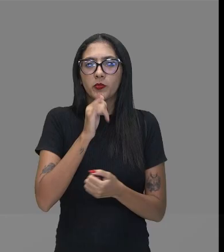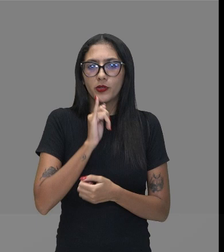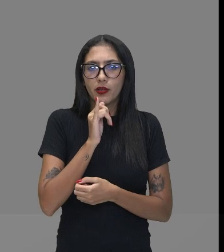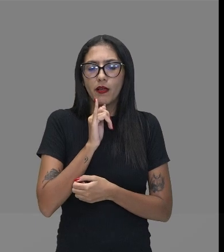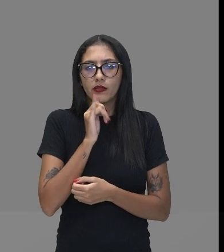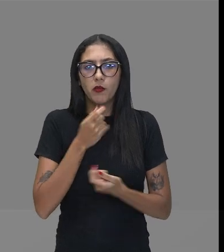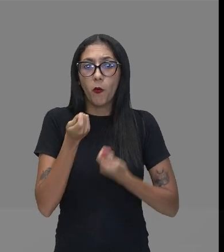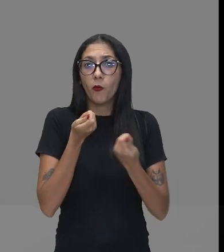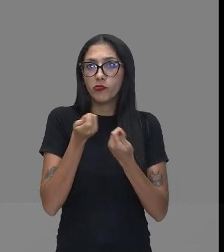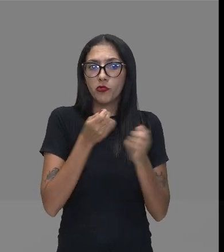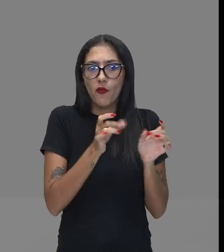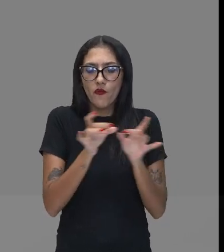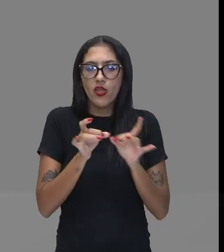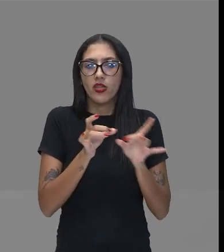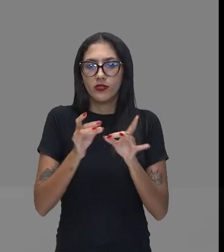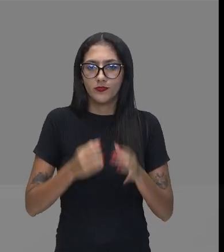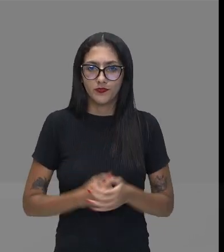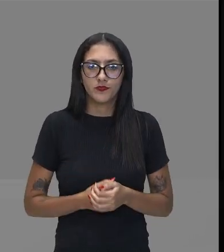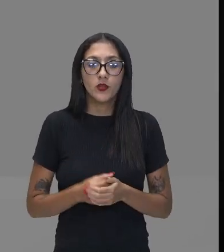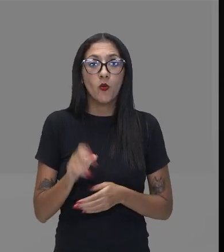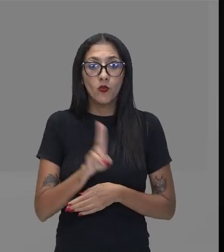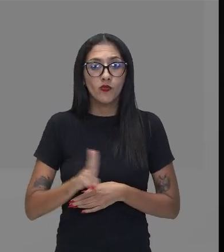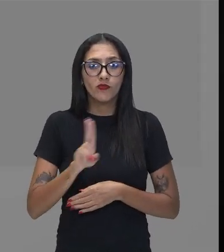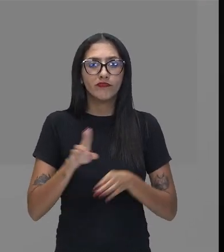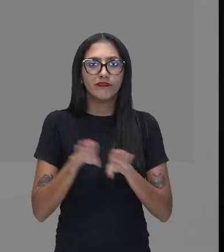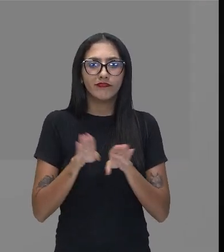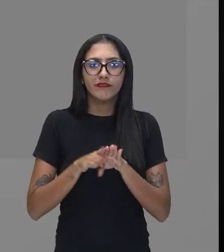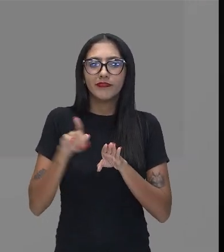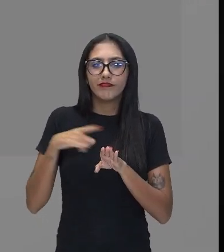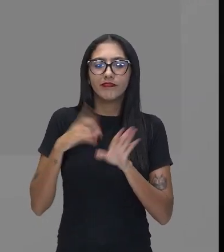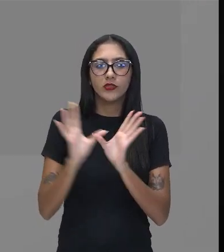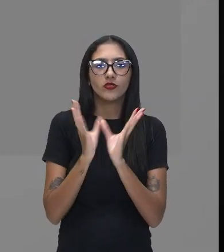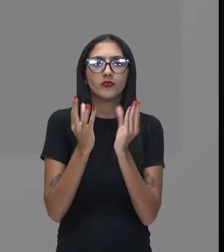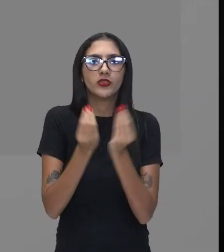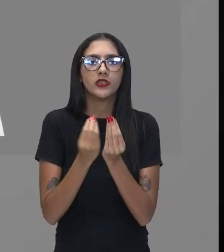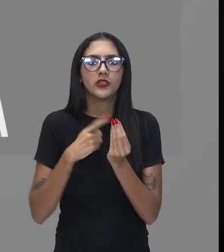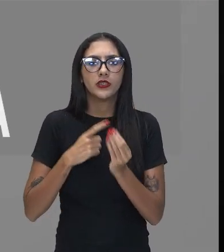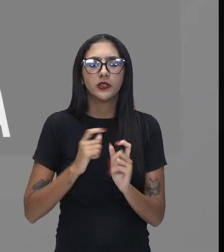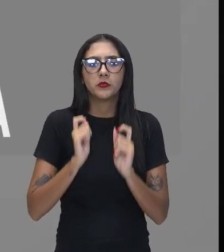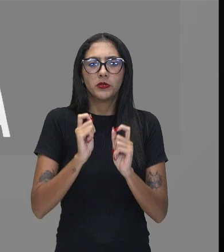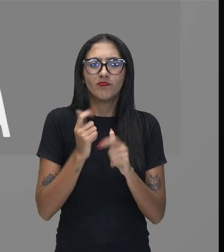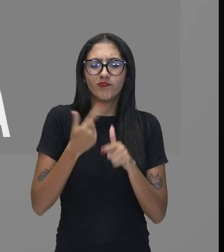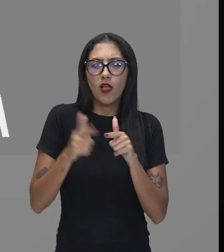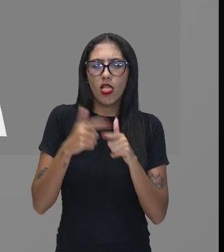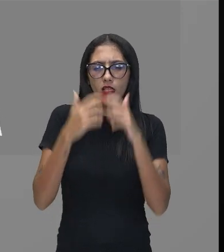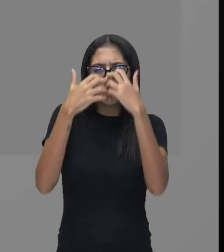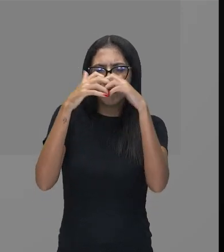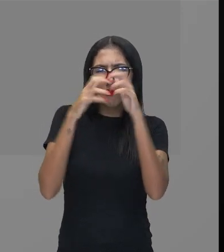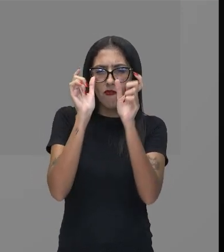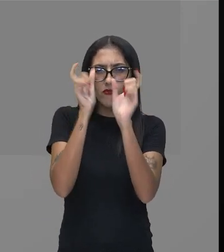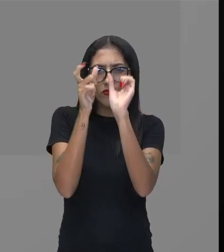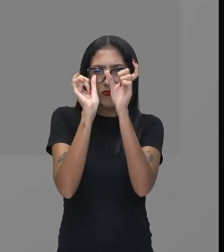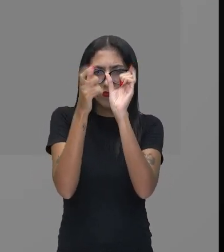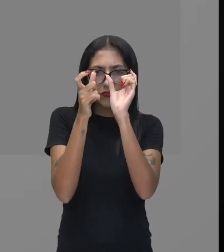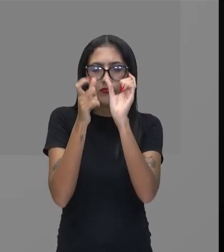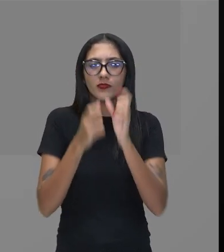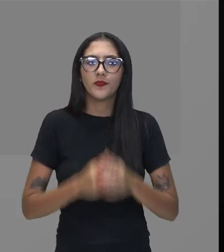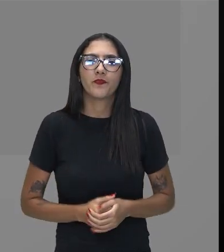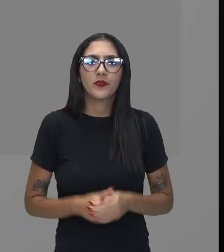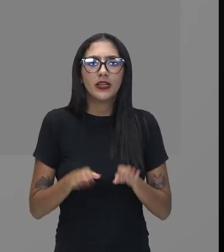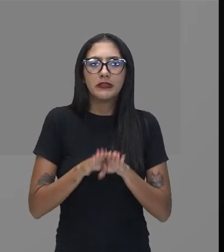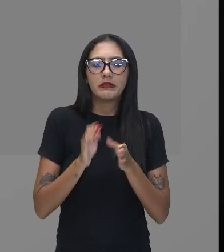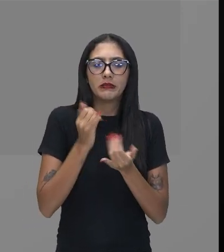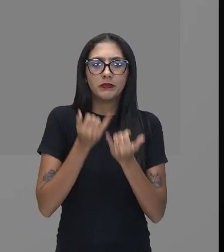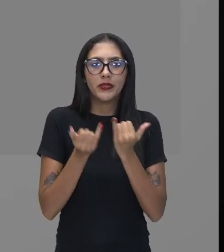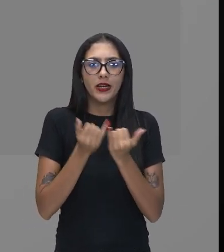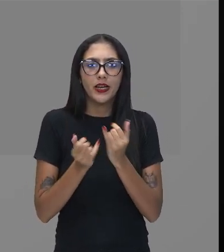controlada. O uso de anfetaminas provoca um estado denominado psicose da anfetamina, que se assemelha a uma